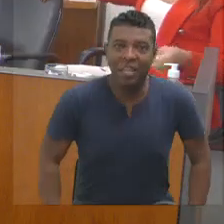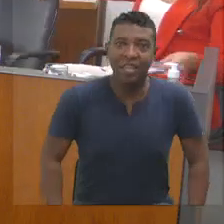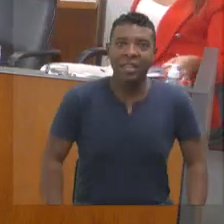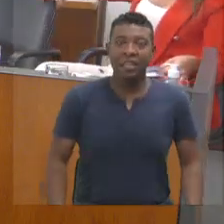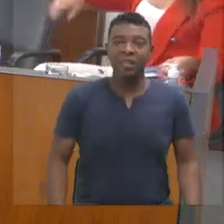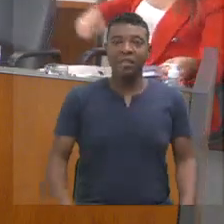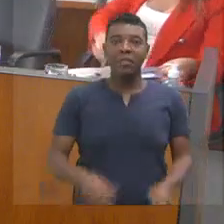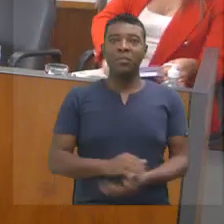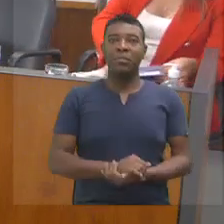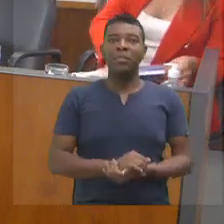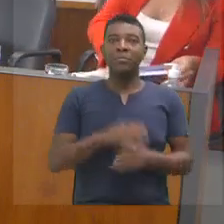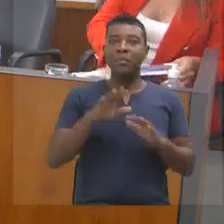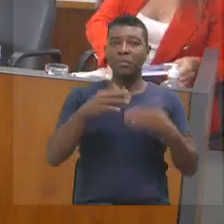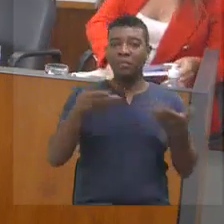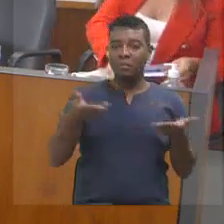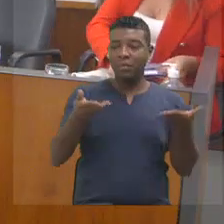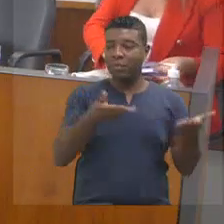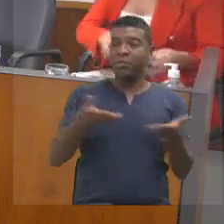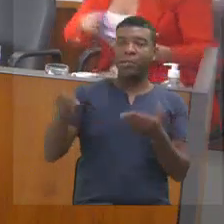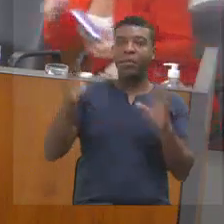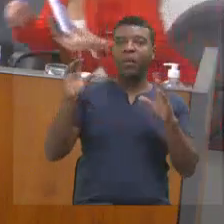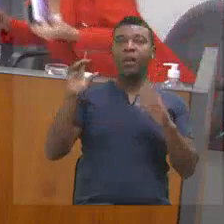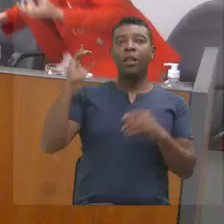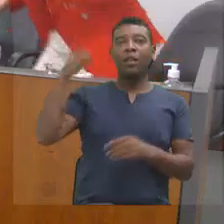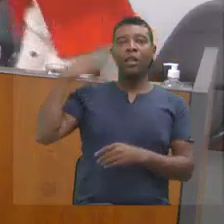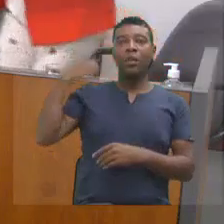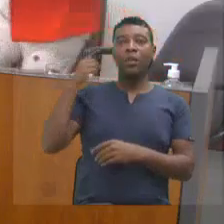com a palavra o deputado grego